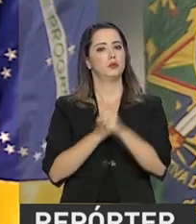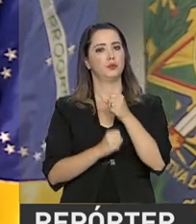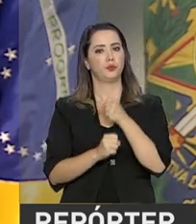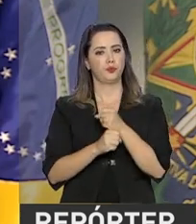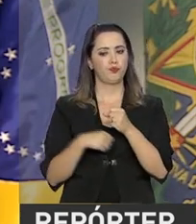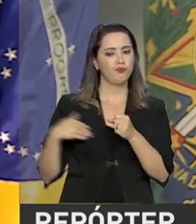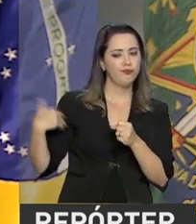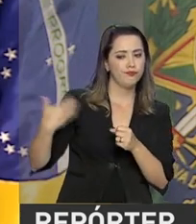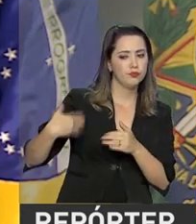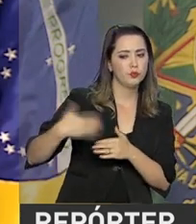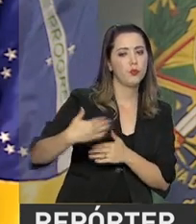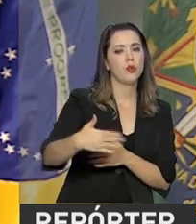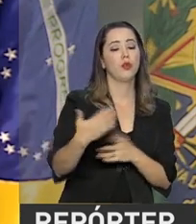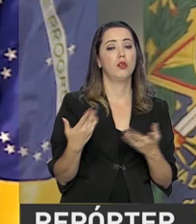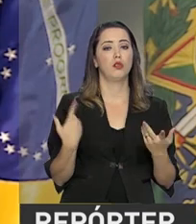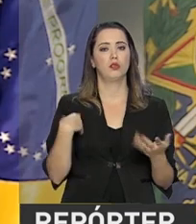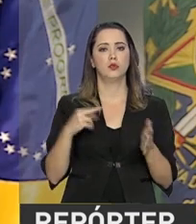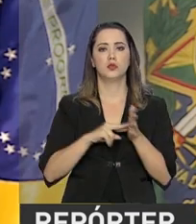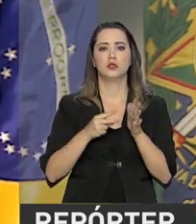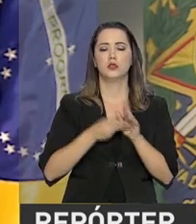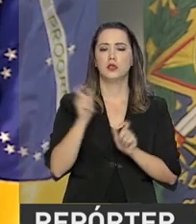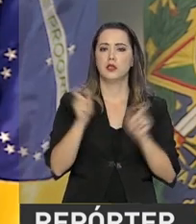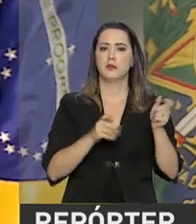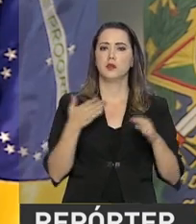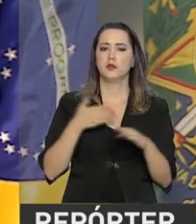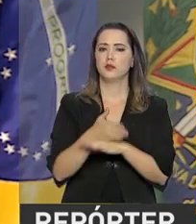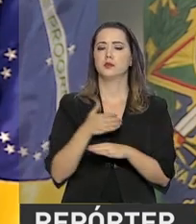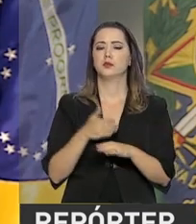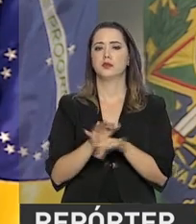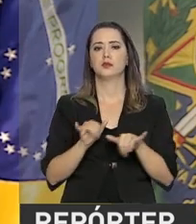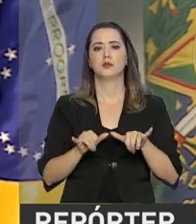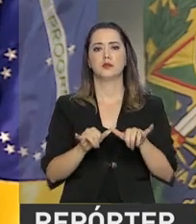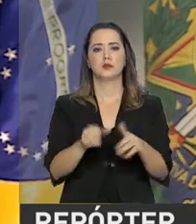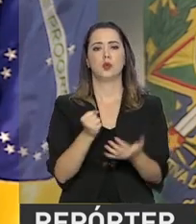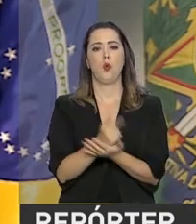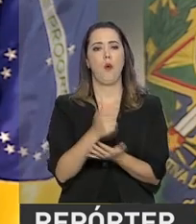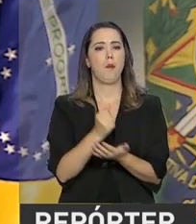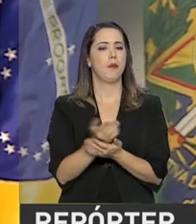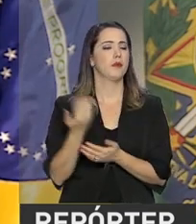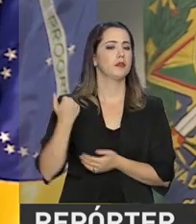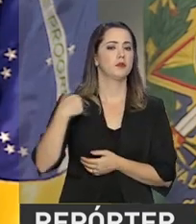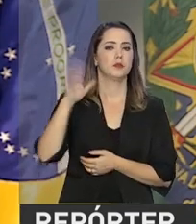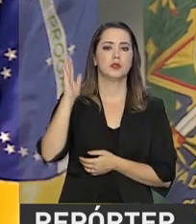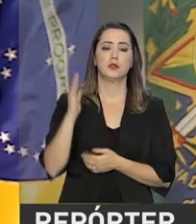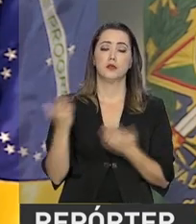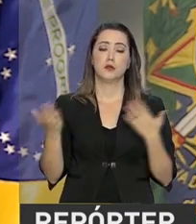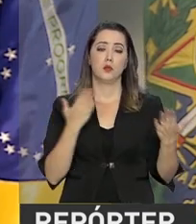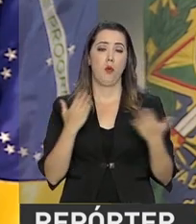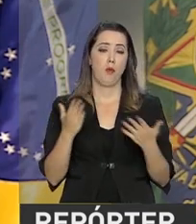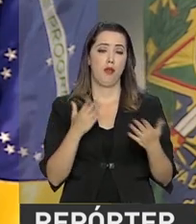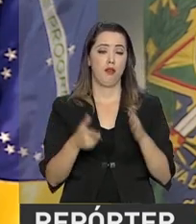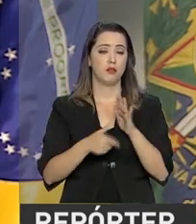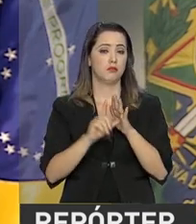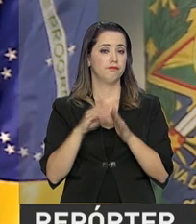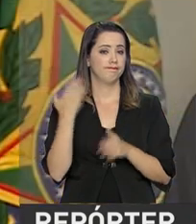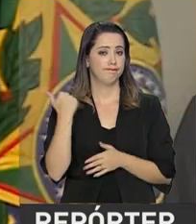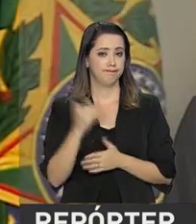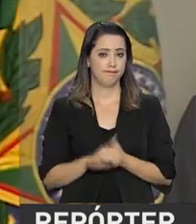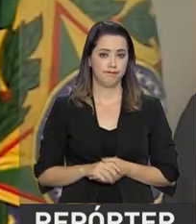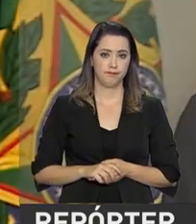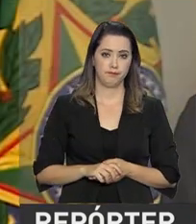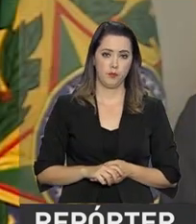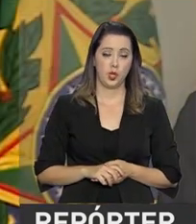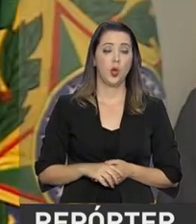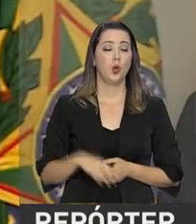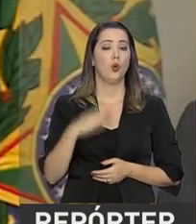significando que o brasileiro é brasileira ter ido mais um supermercado e consumindo mais do que consumia no ano passado